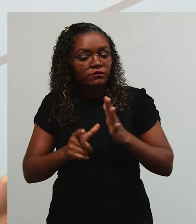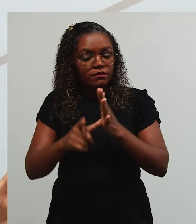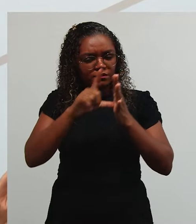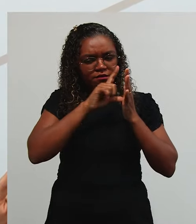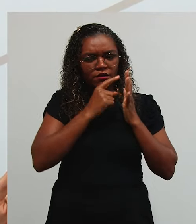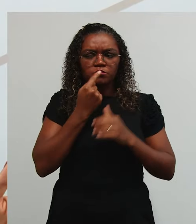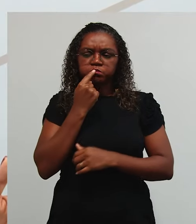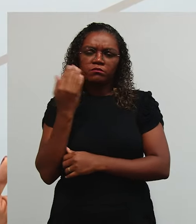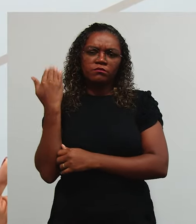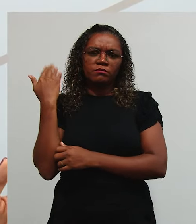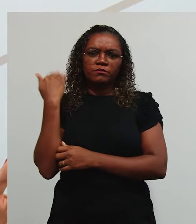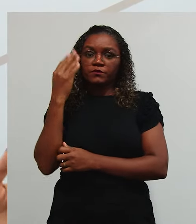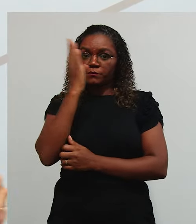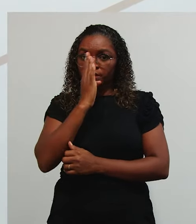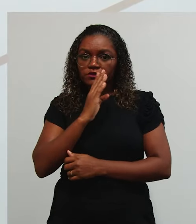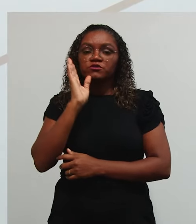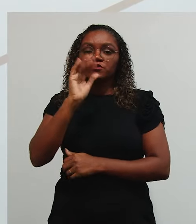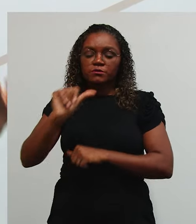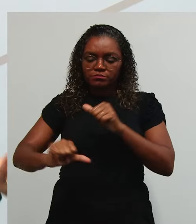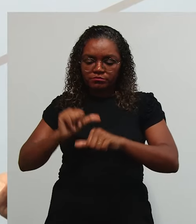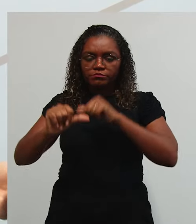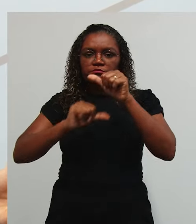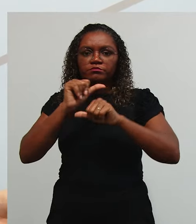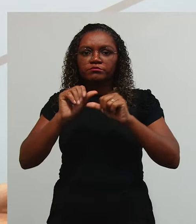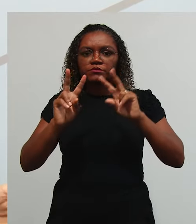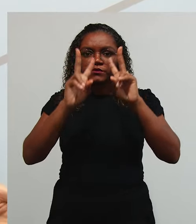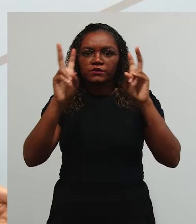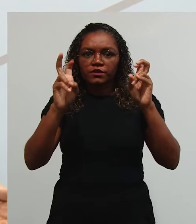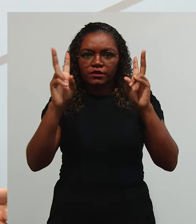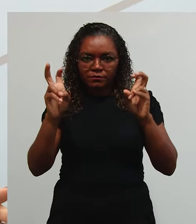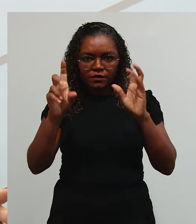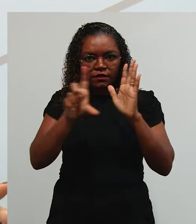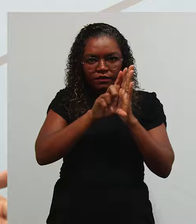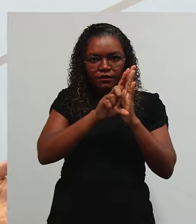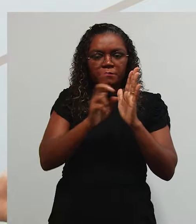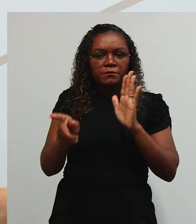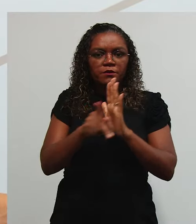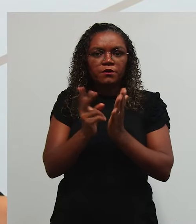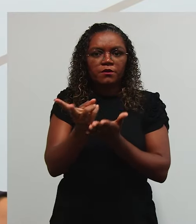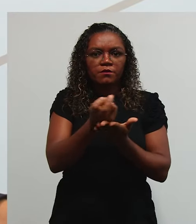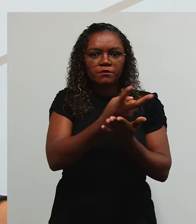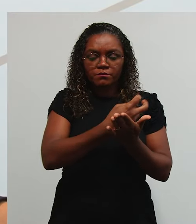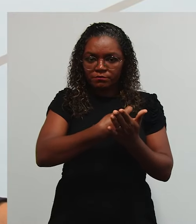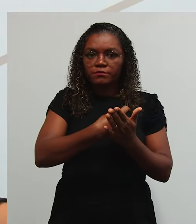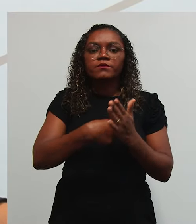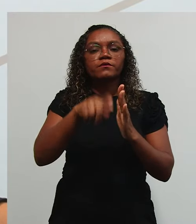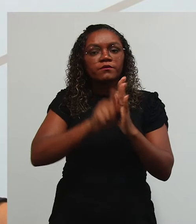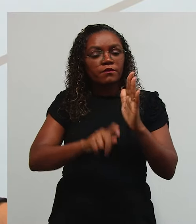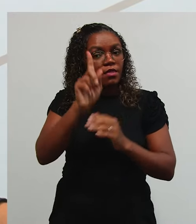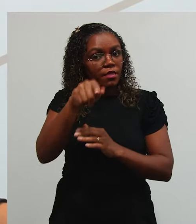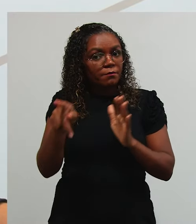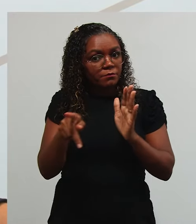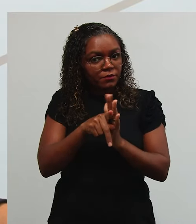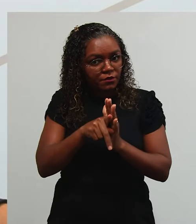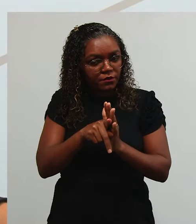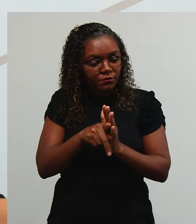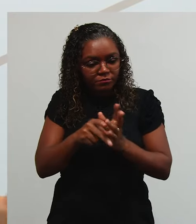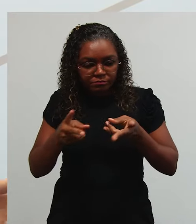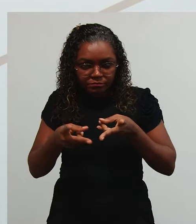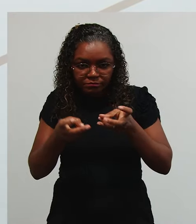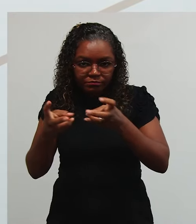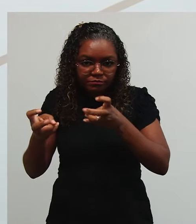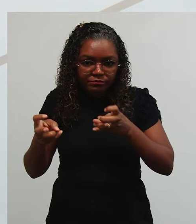por uma reforma tributária e uma das ideias era corrigir Justamente esse efeito regressivo dos tributos E aí